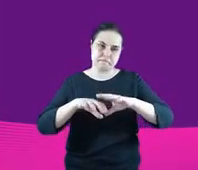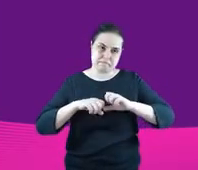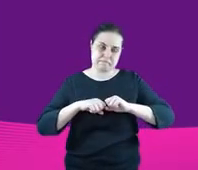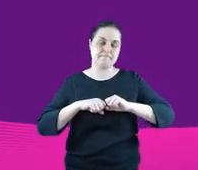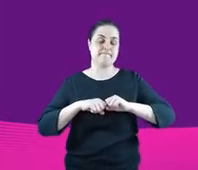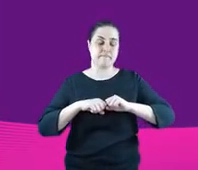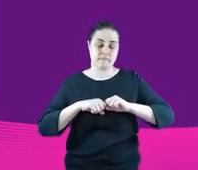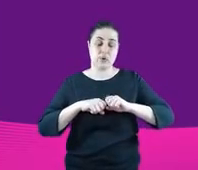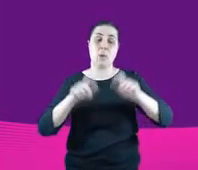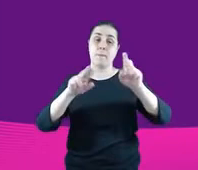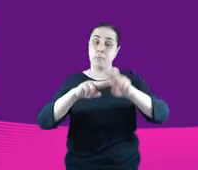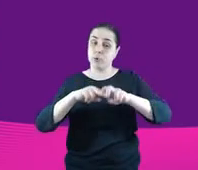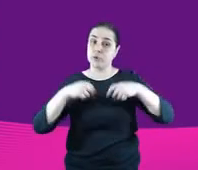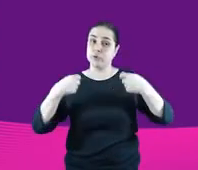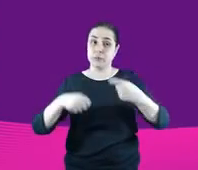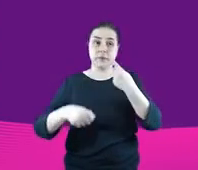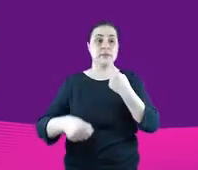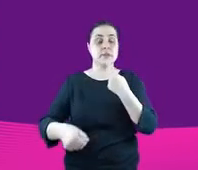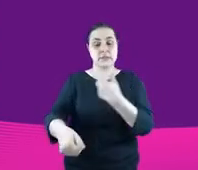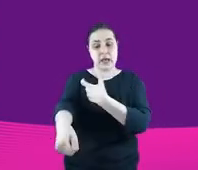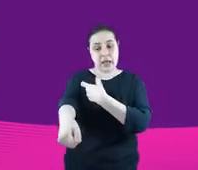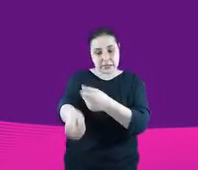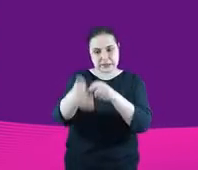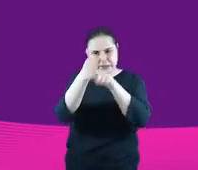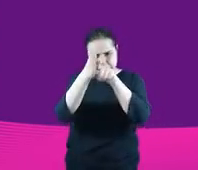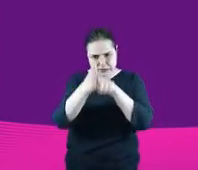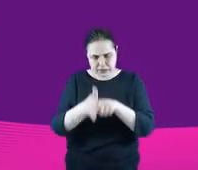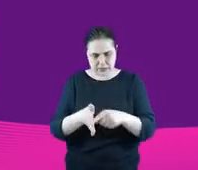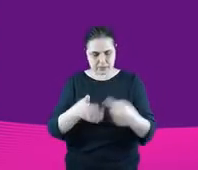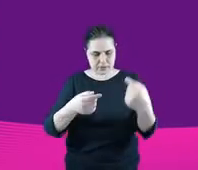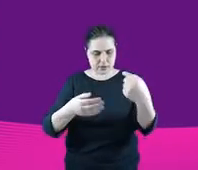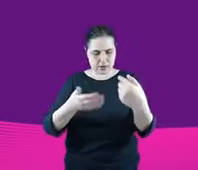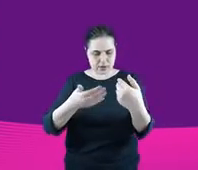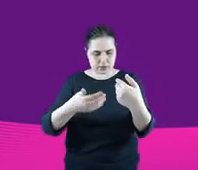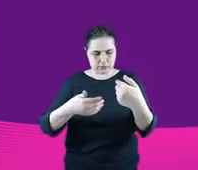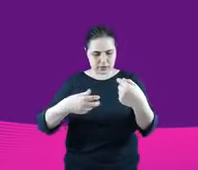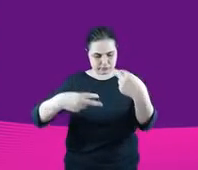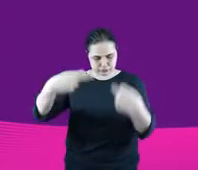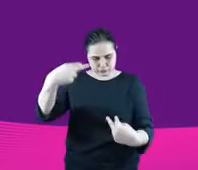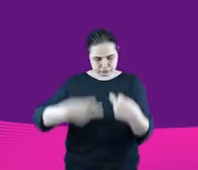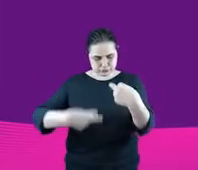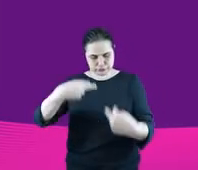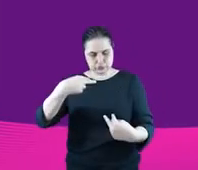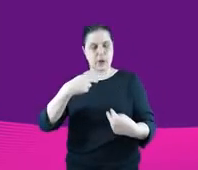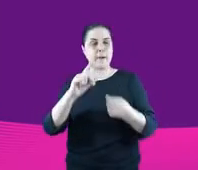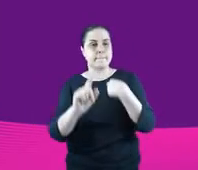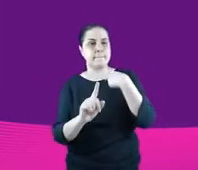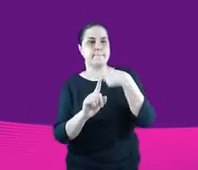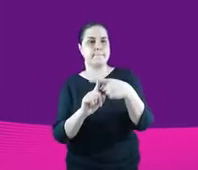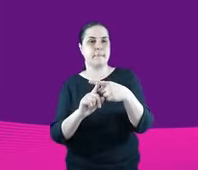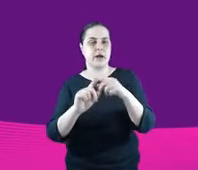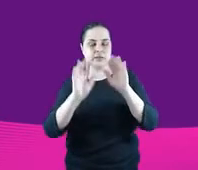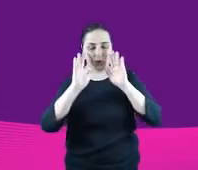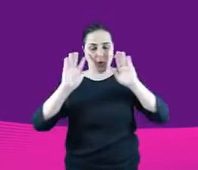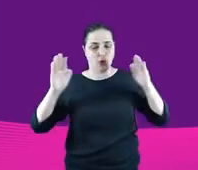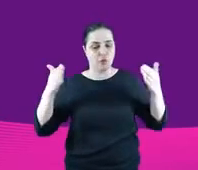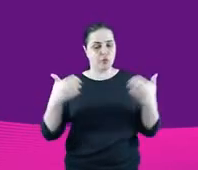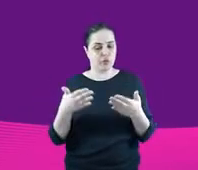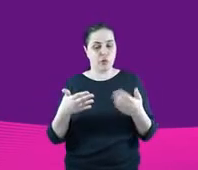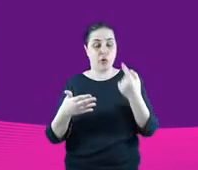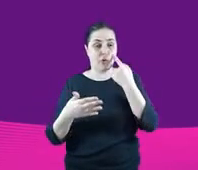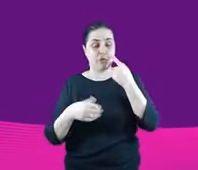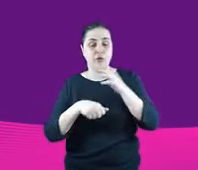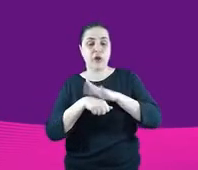sistemático. Além da história exame físico voltado para a recorrência, a gente precisa também observar